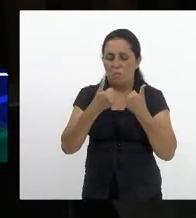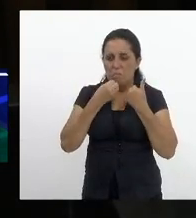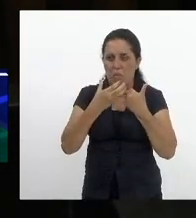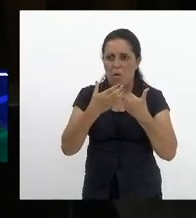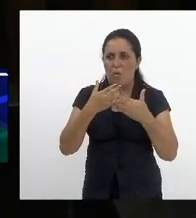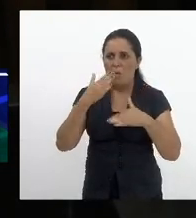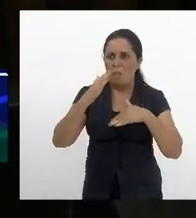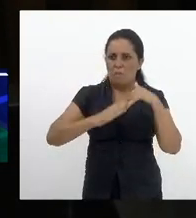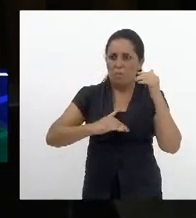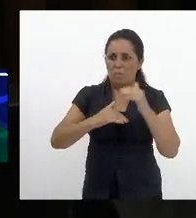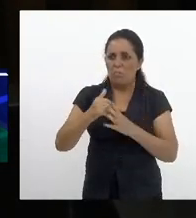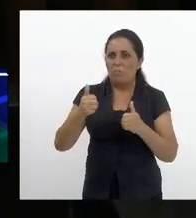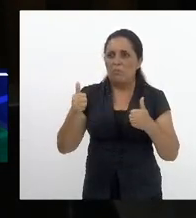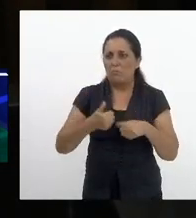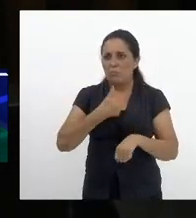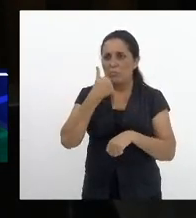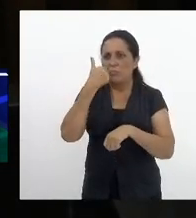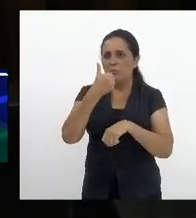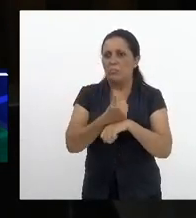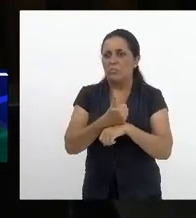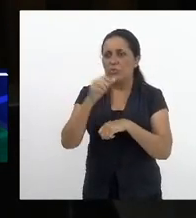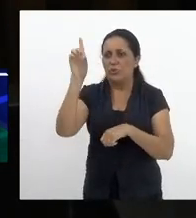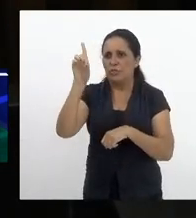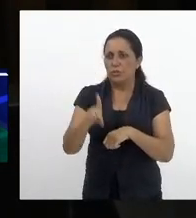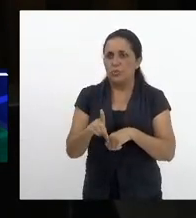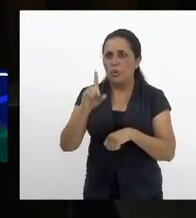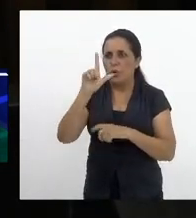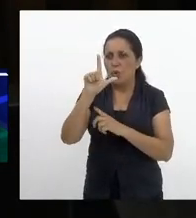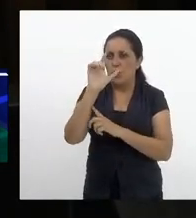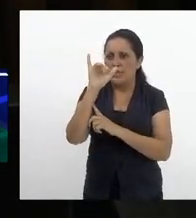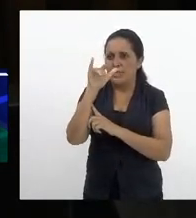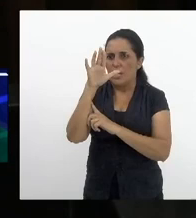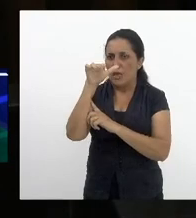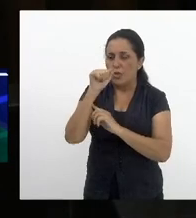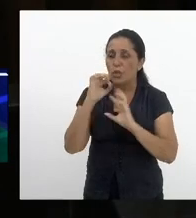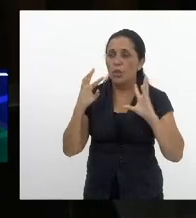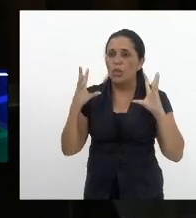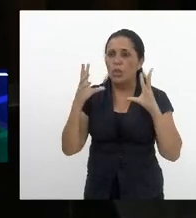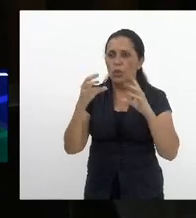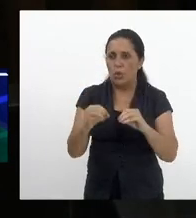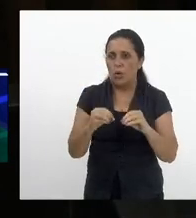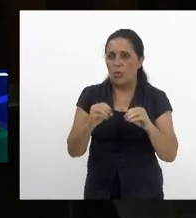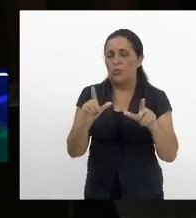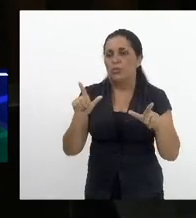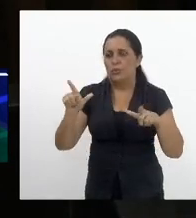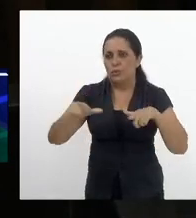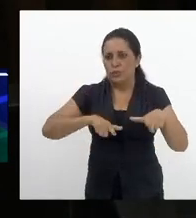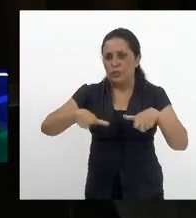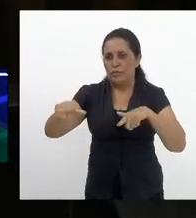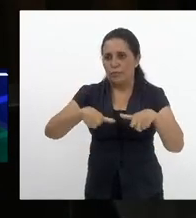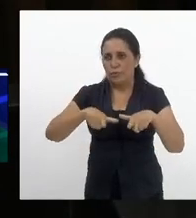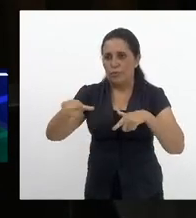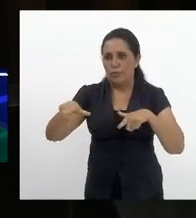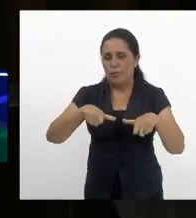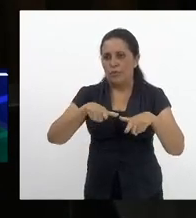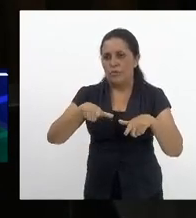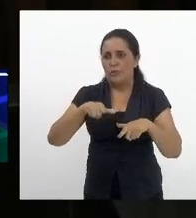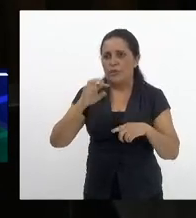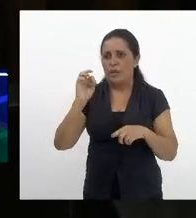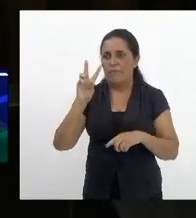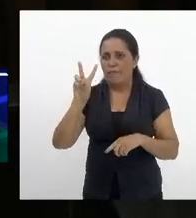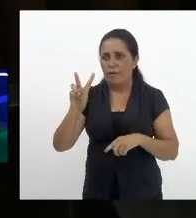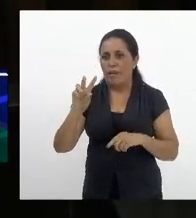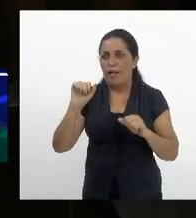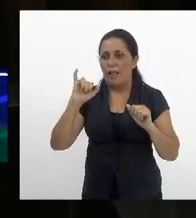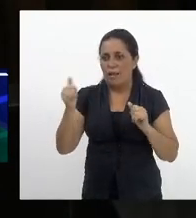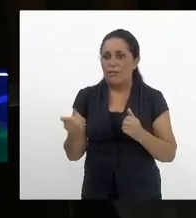Fazer uma saudação ao diretor da TV Alerj, Luciano, e a todos os servidores da TV Alerj que nos tratam com muita